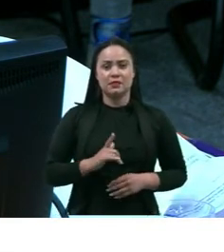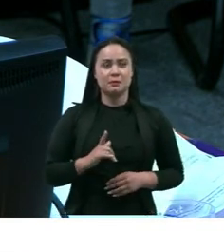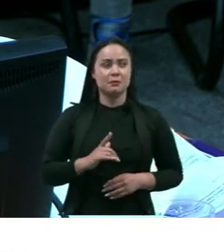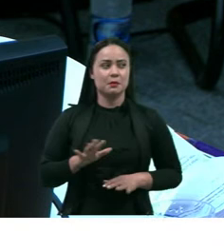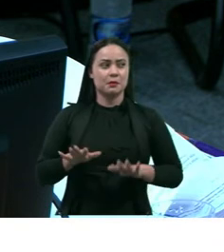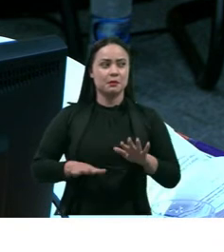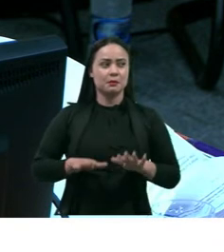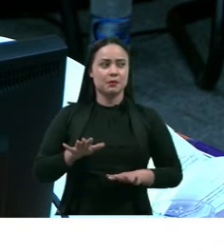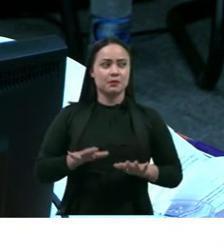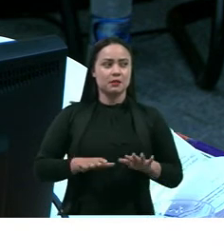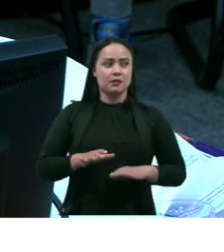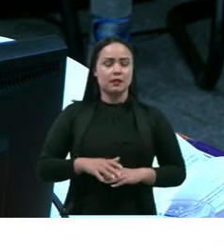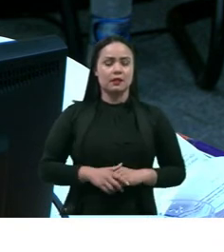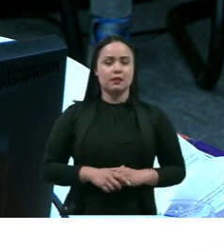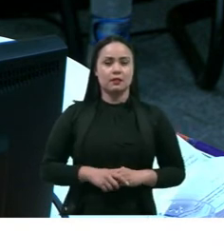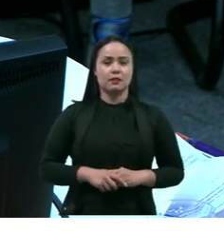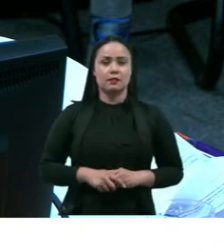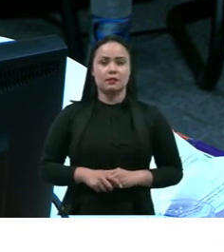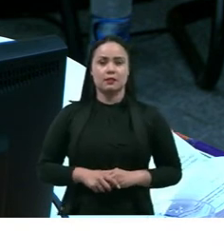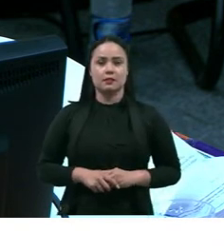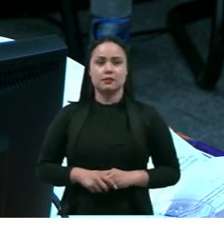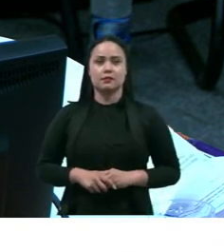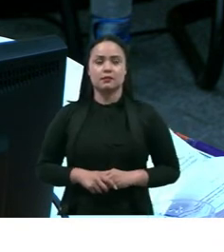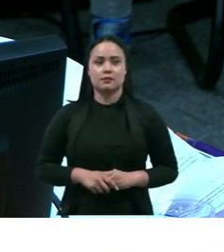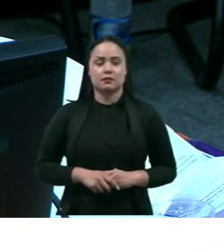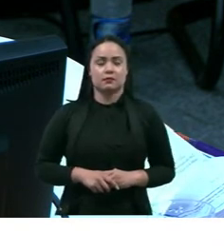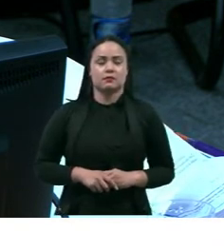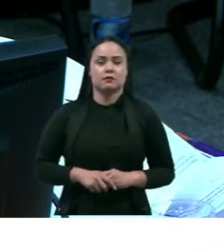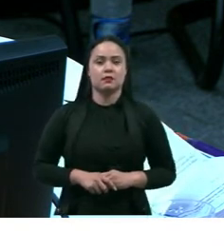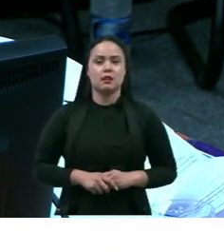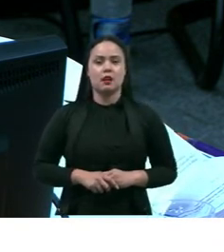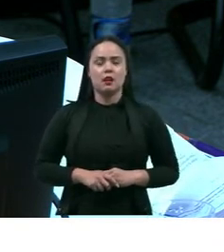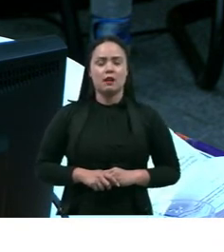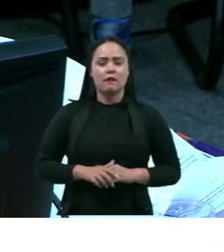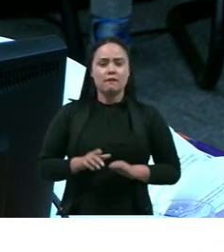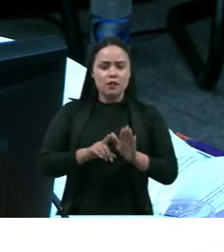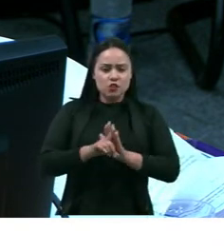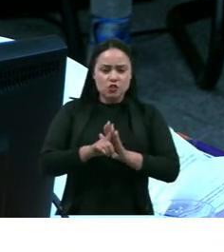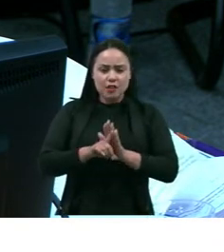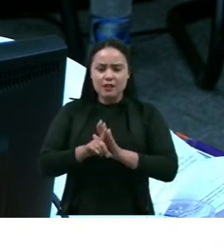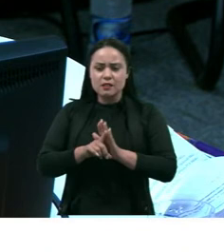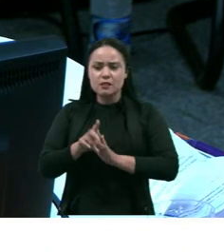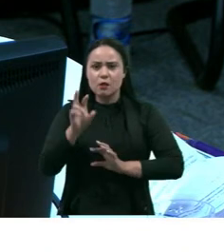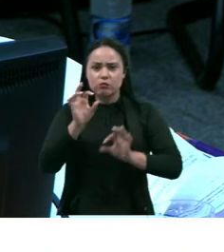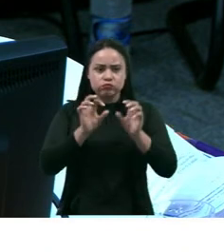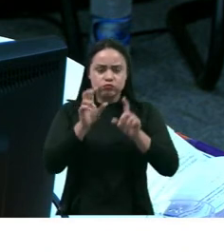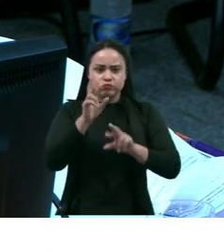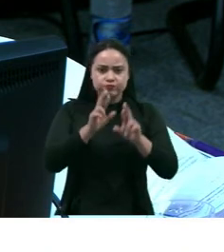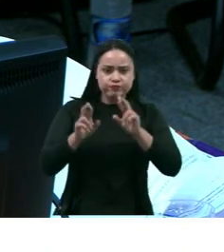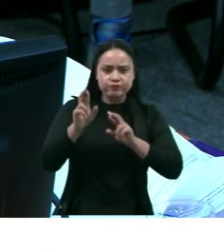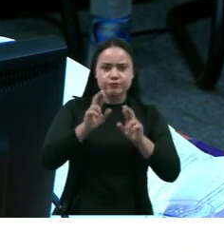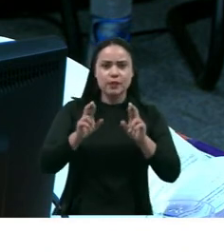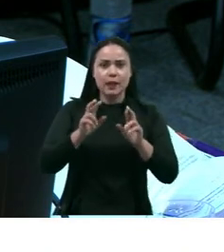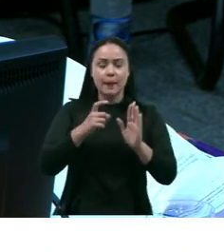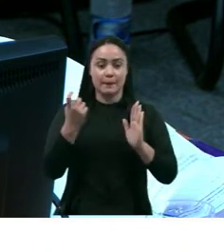5 meses sem apreciação desse pedido, a defesa impetrou o habeas